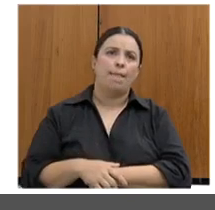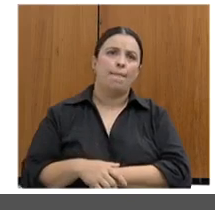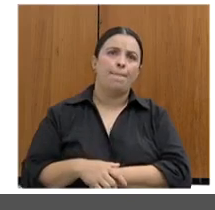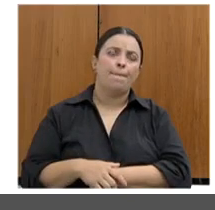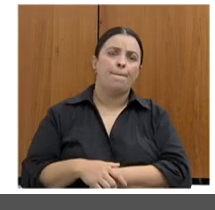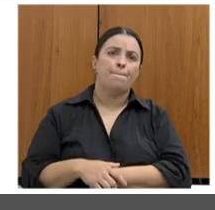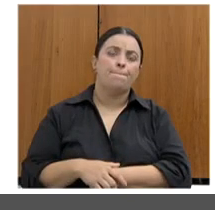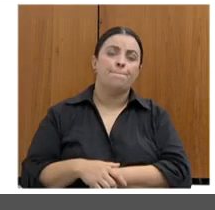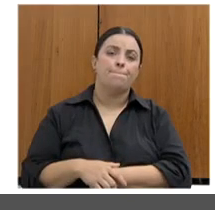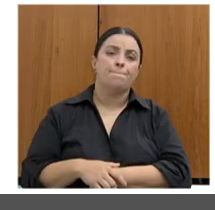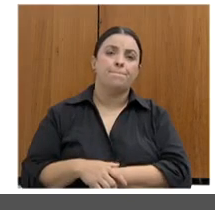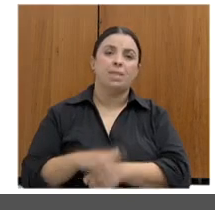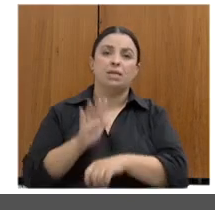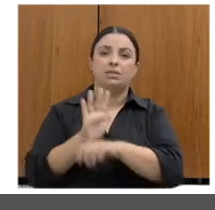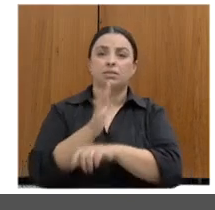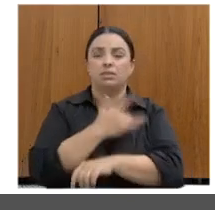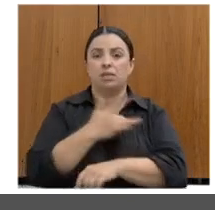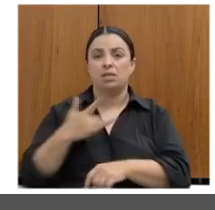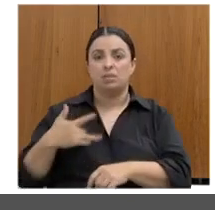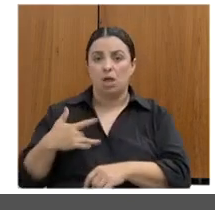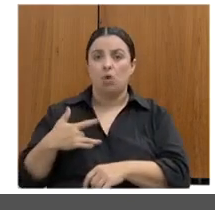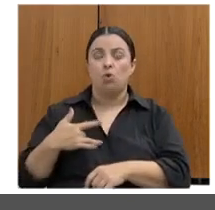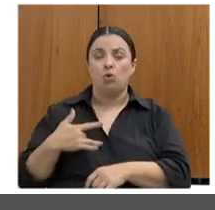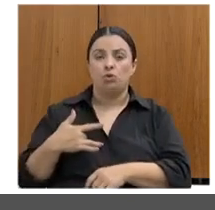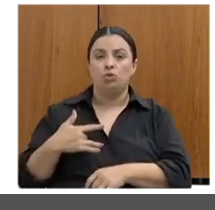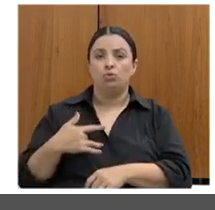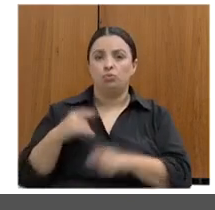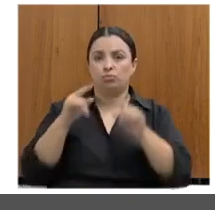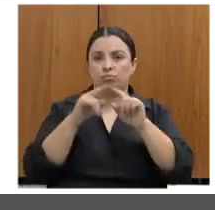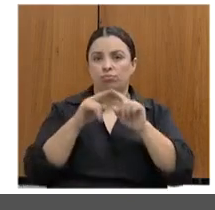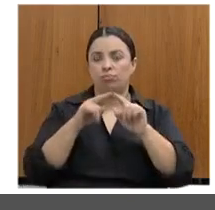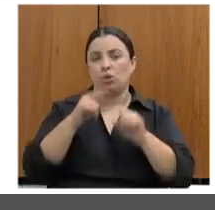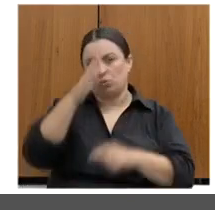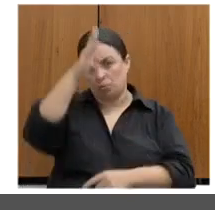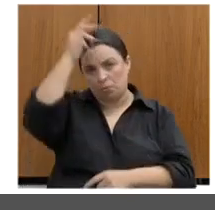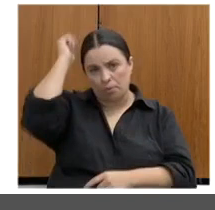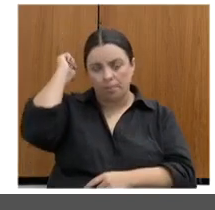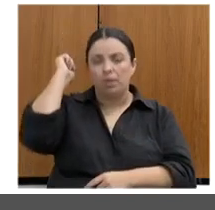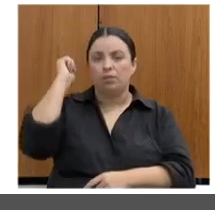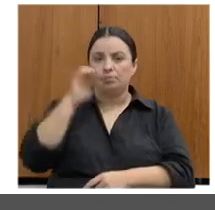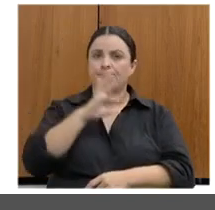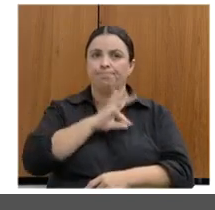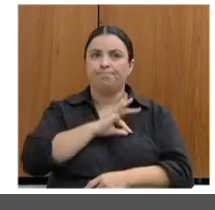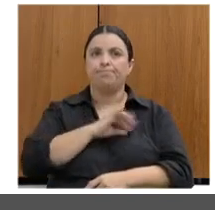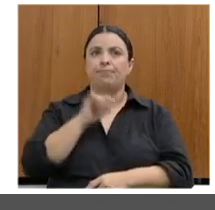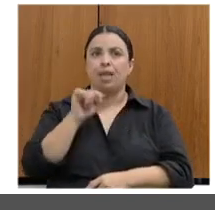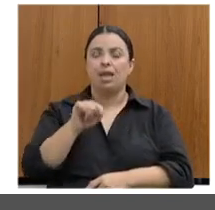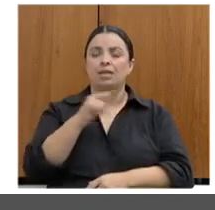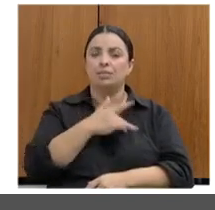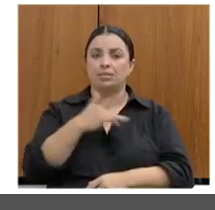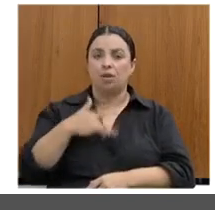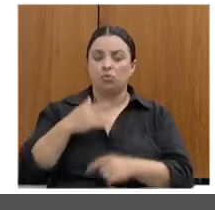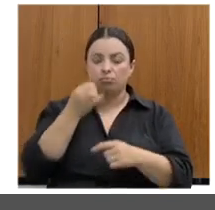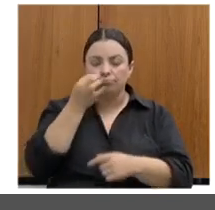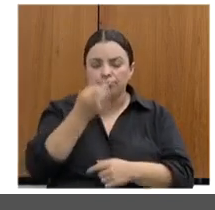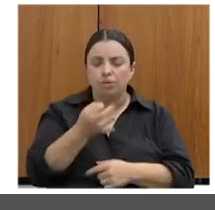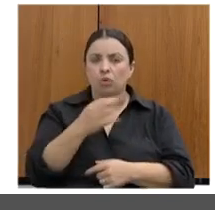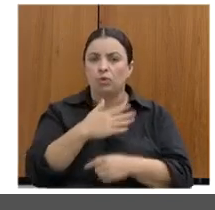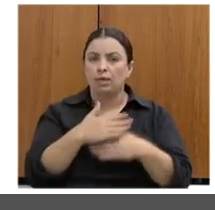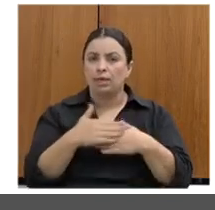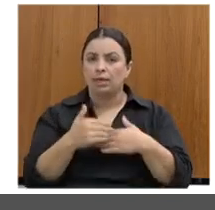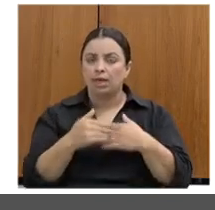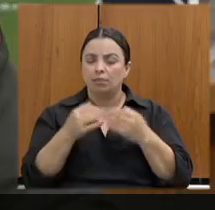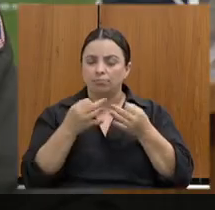o enterro de assistência à saúde dos Bombeiros Militares de Minas Gerais essa saúde da Tropa ela é olhada com muito carinho com muito